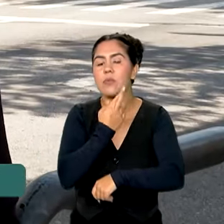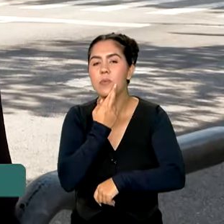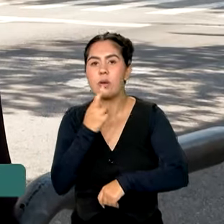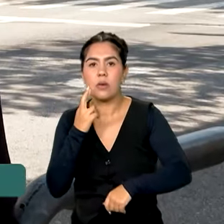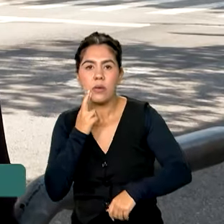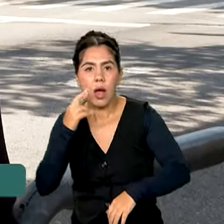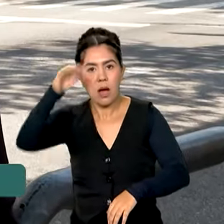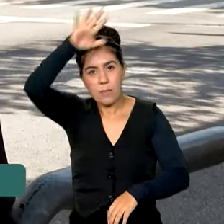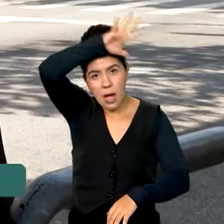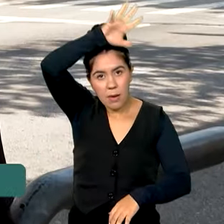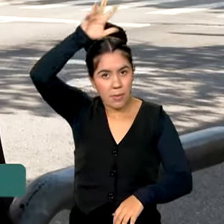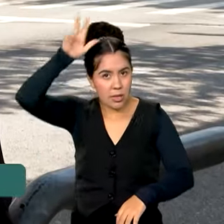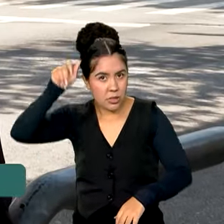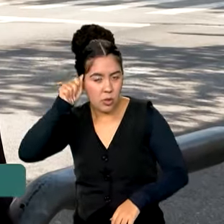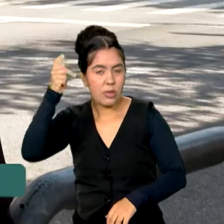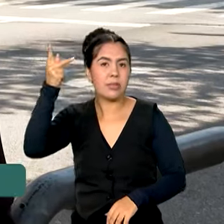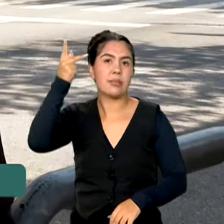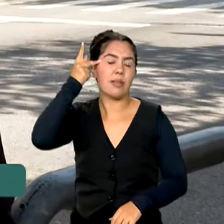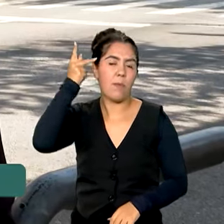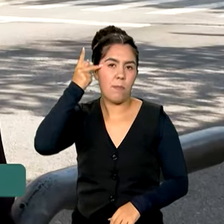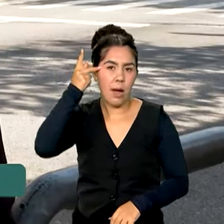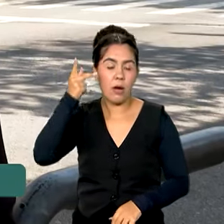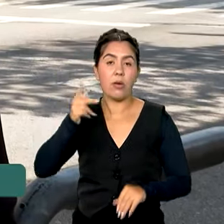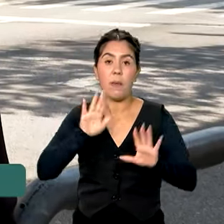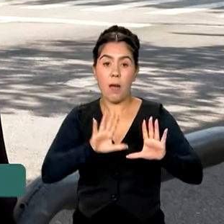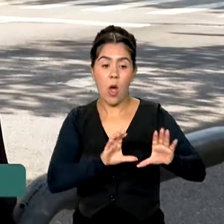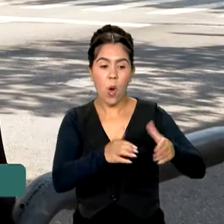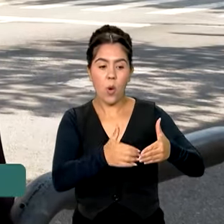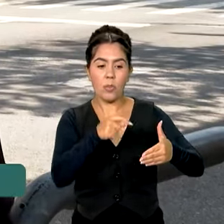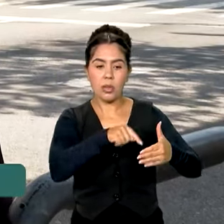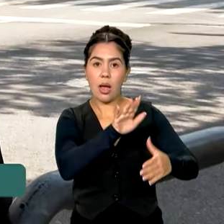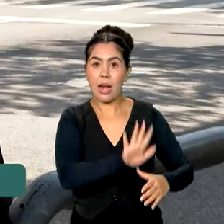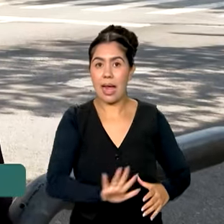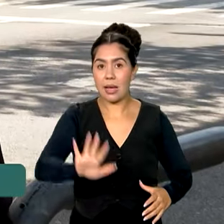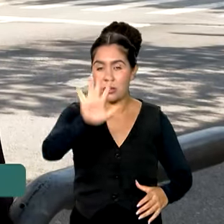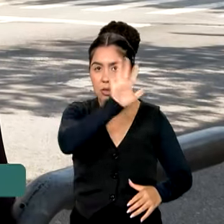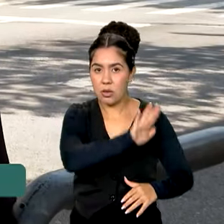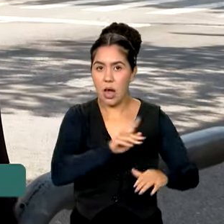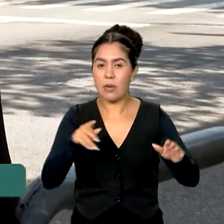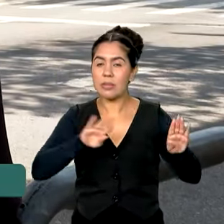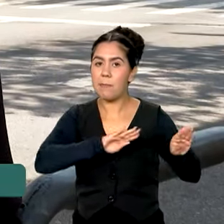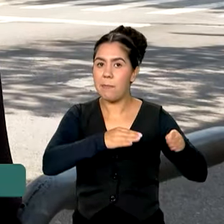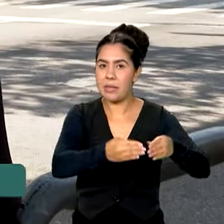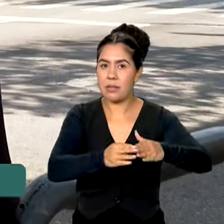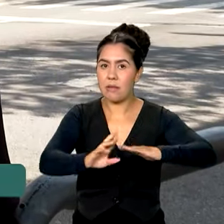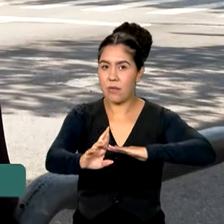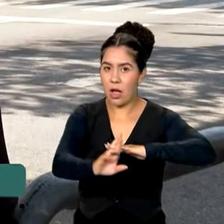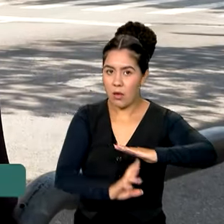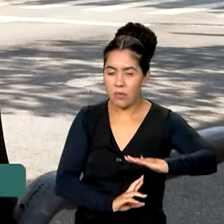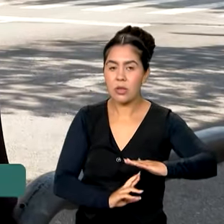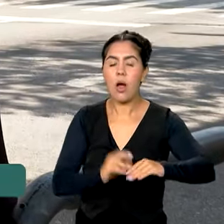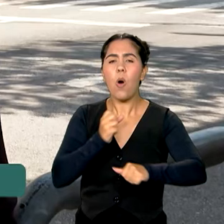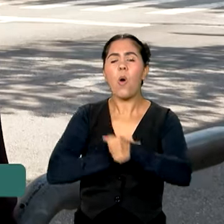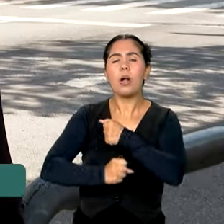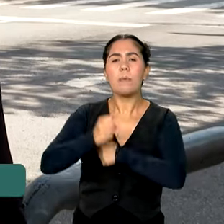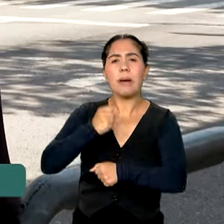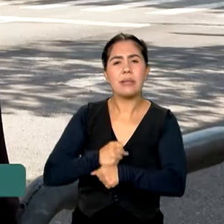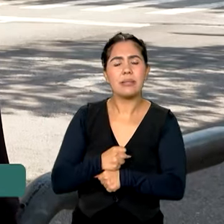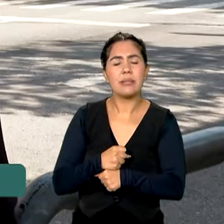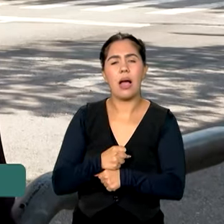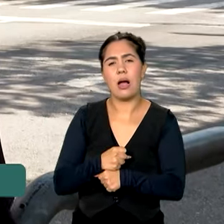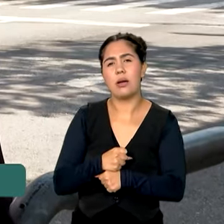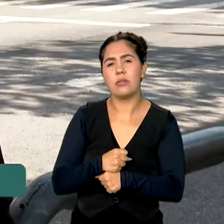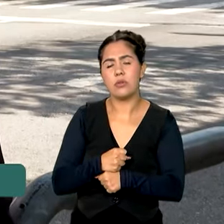também São Paulo. Segundo o Comitê Nacional para Refugiados, no ano passado, o